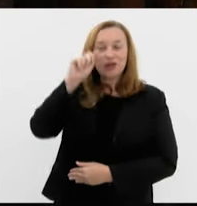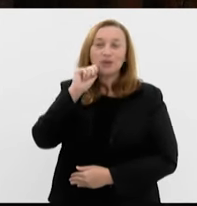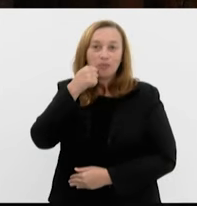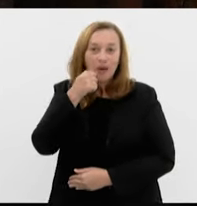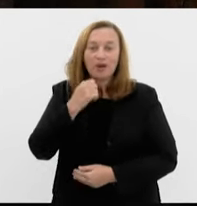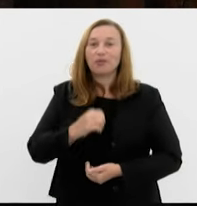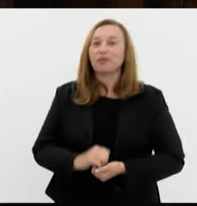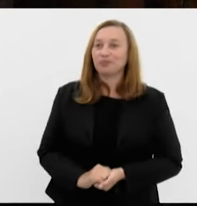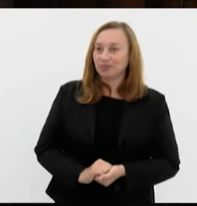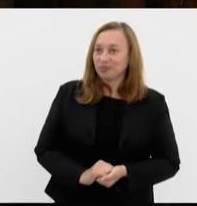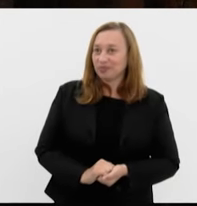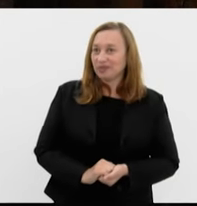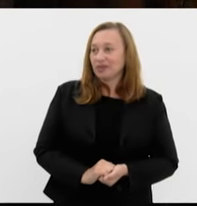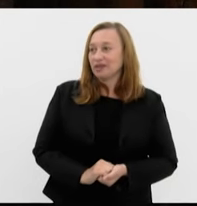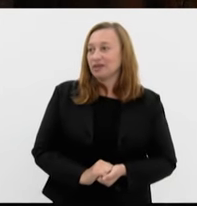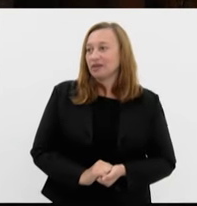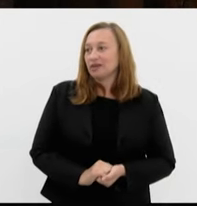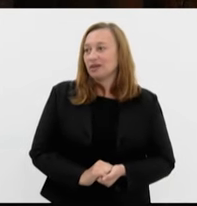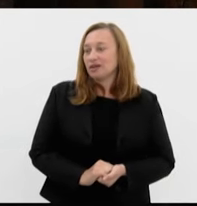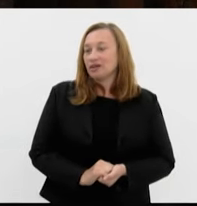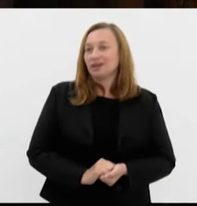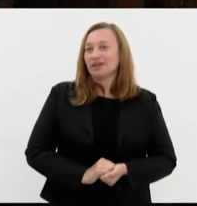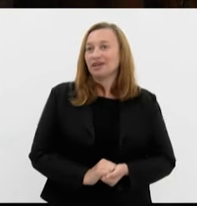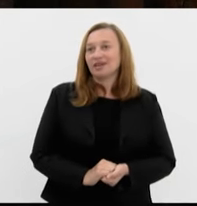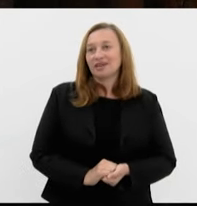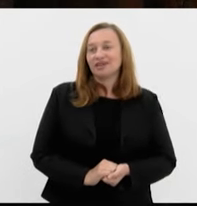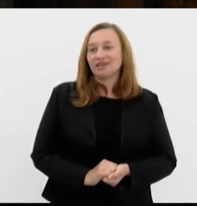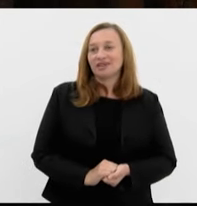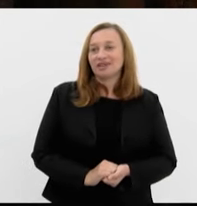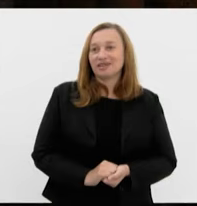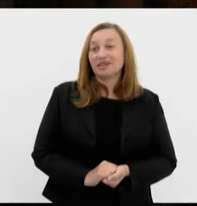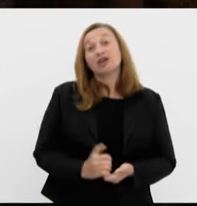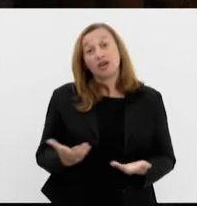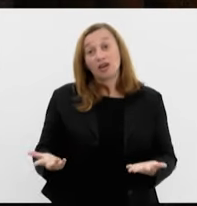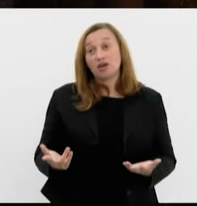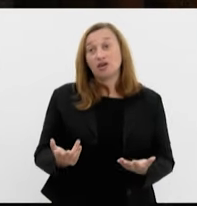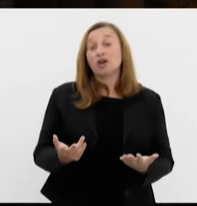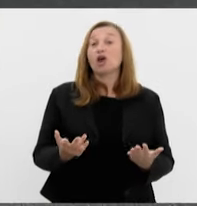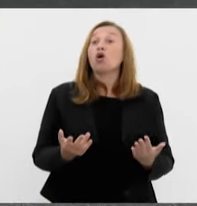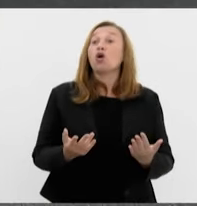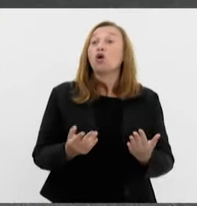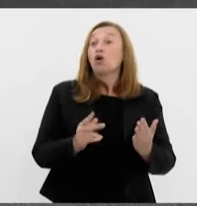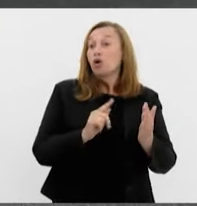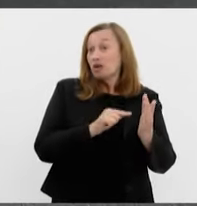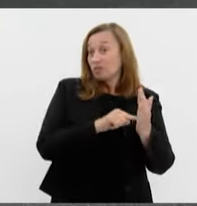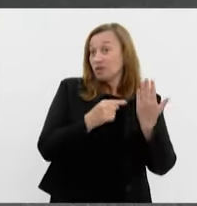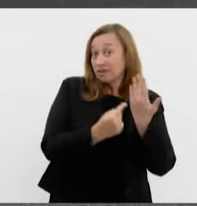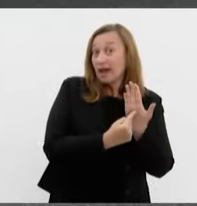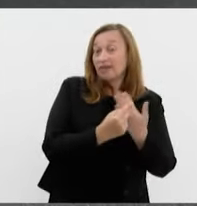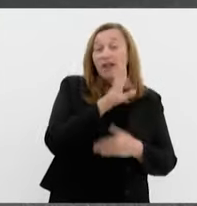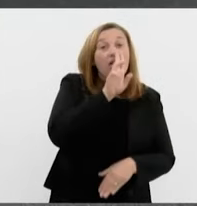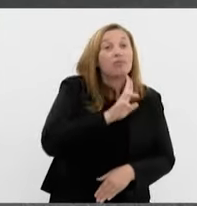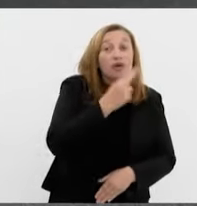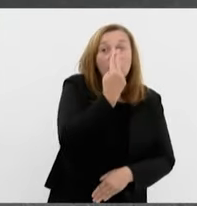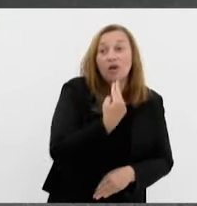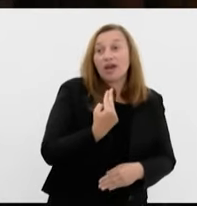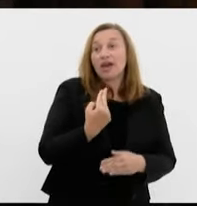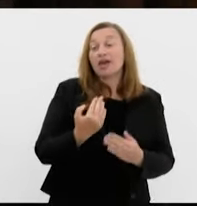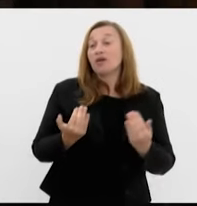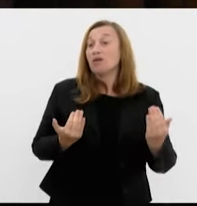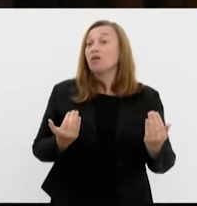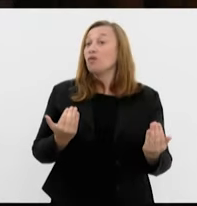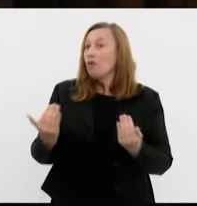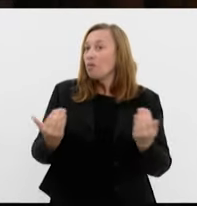não eu não sei se o filho do quaqua é picolé do Eduardo paz não sei eu não posso afirmar a vossa excelência porque eu não tenho relação vamos